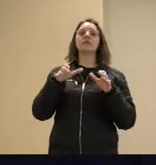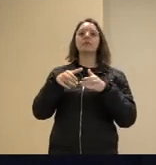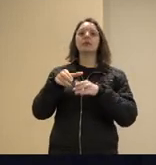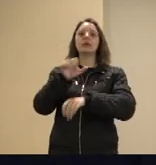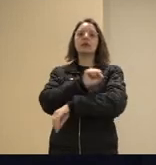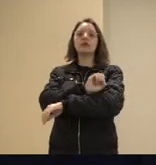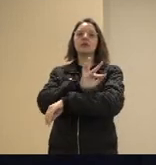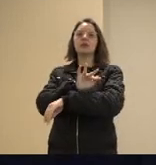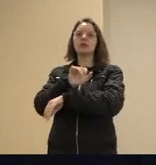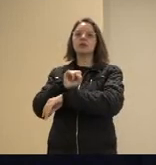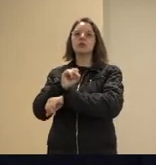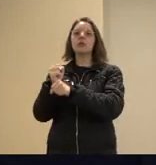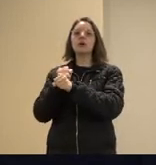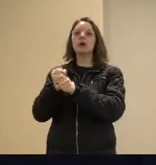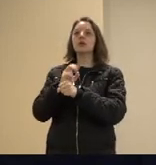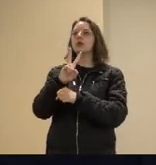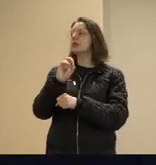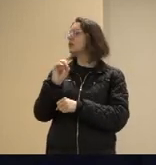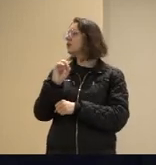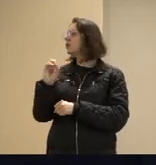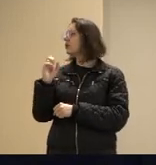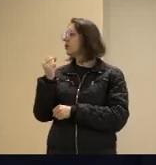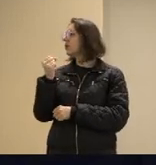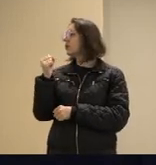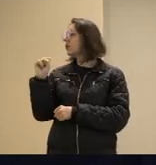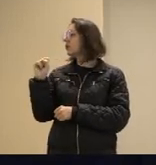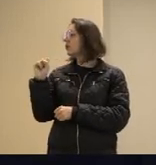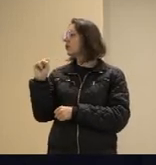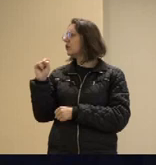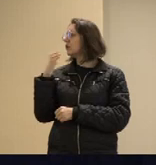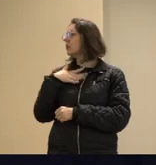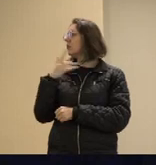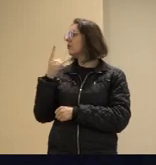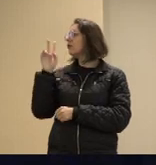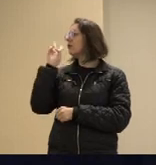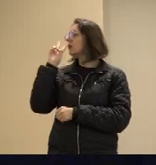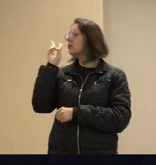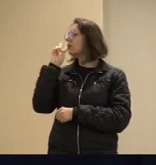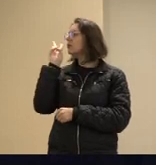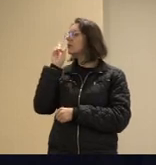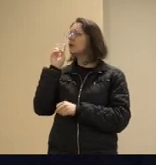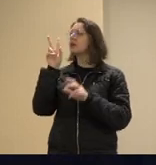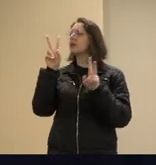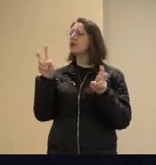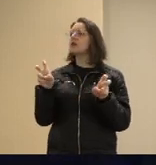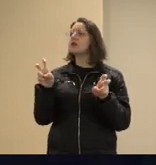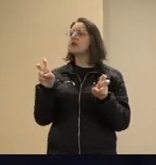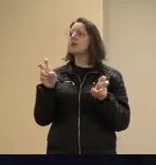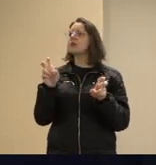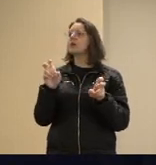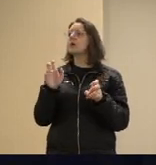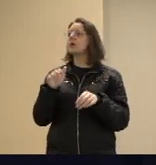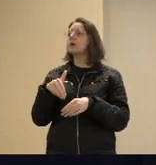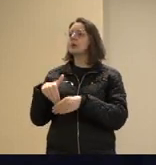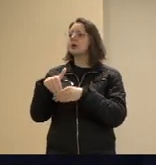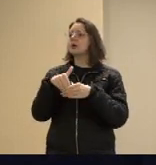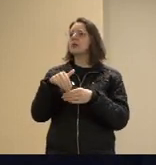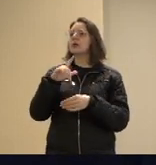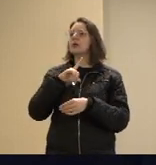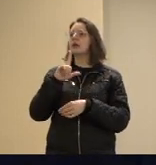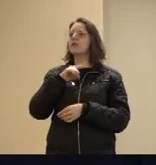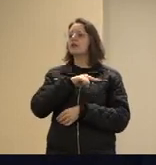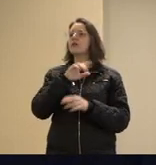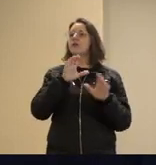em 2008, a última lembrança, por conta de uma eleição que teve em São Francisco do Sul, ele